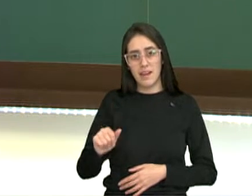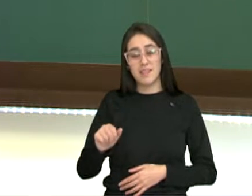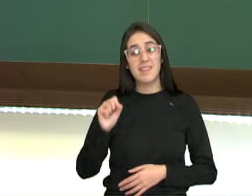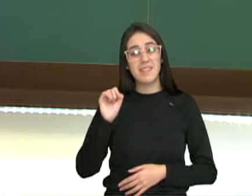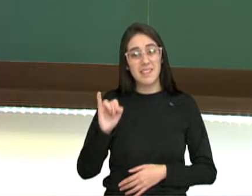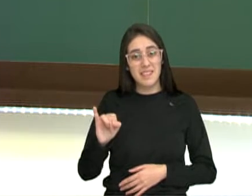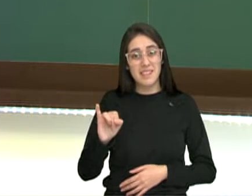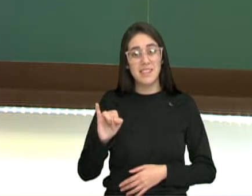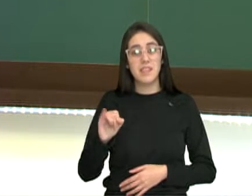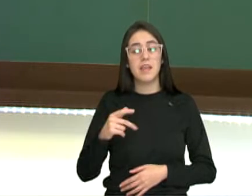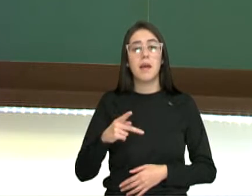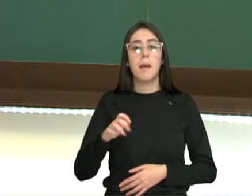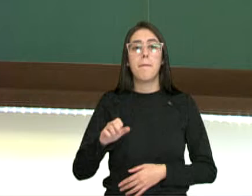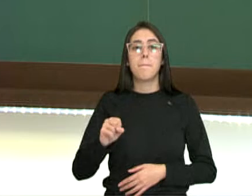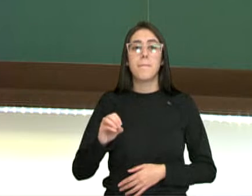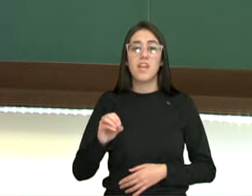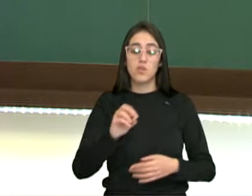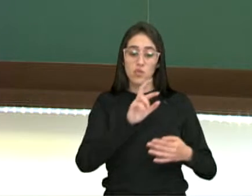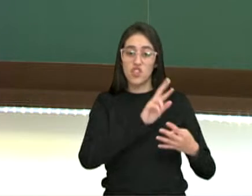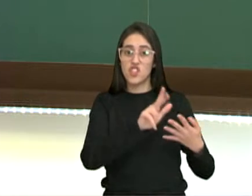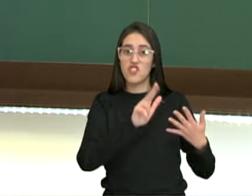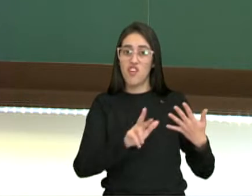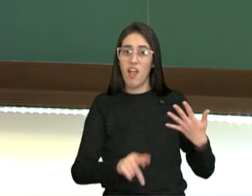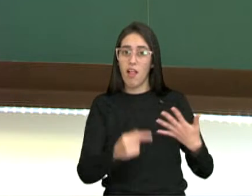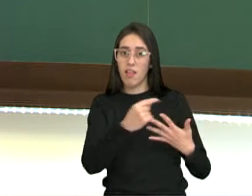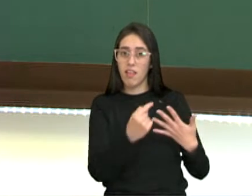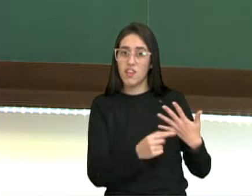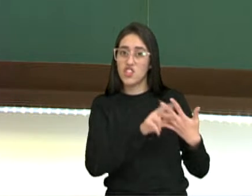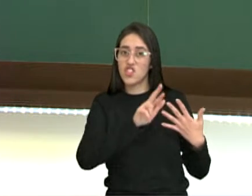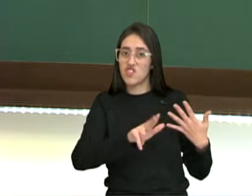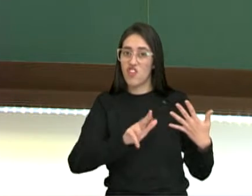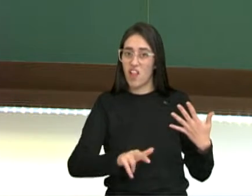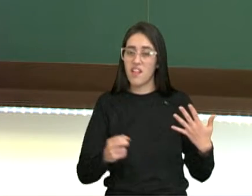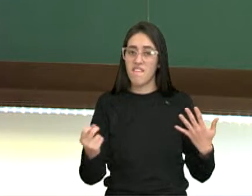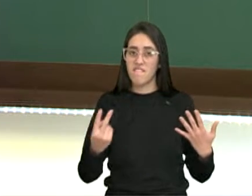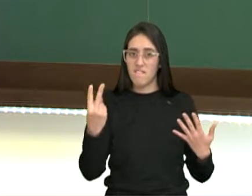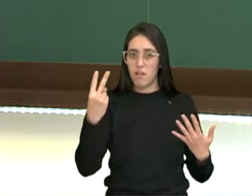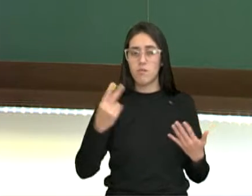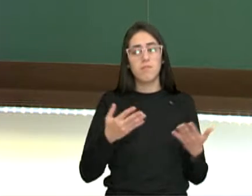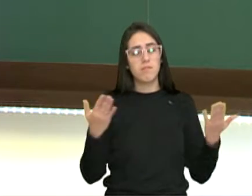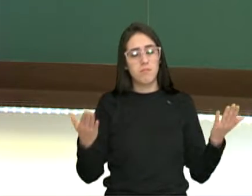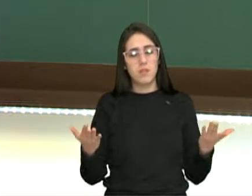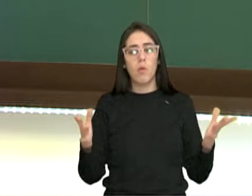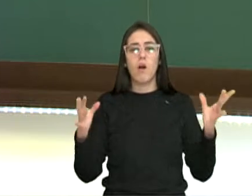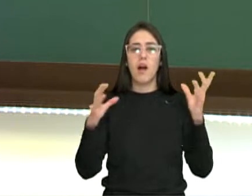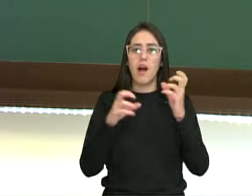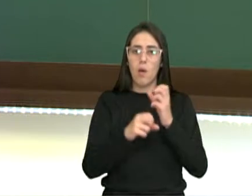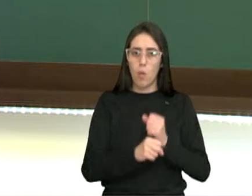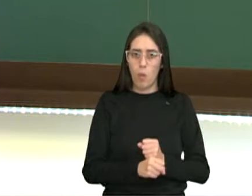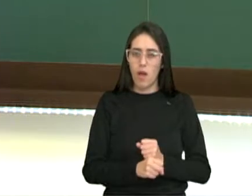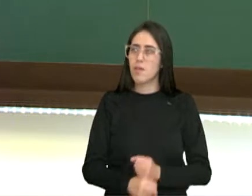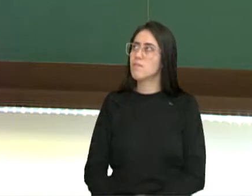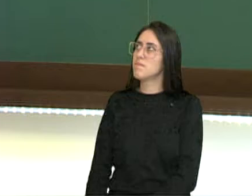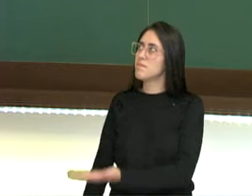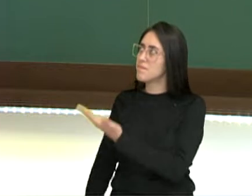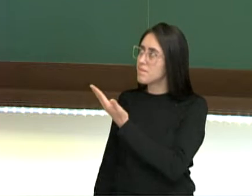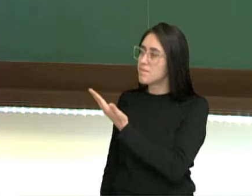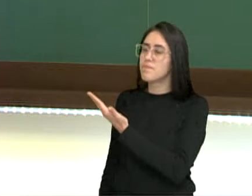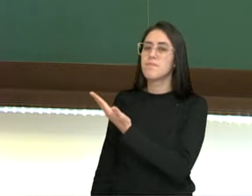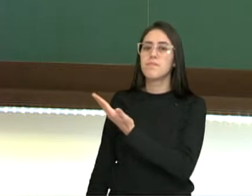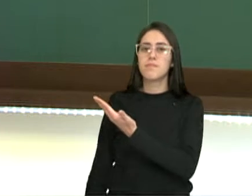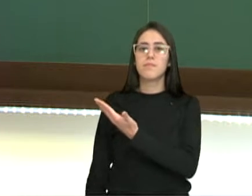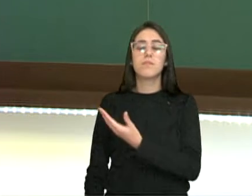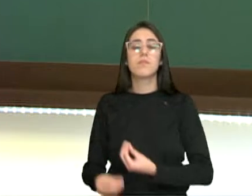pesos forem diferentes, ok? E para calcular, então, a média